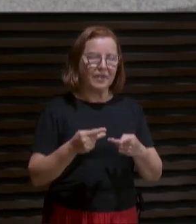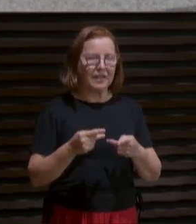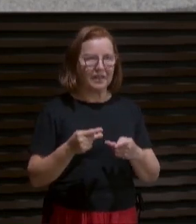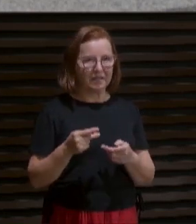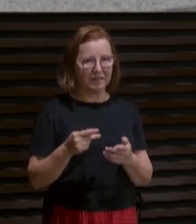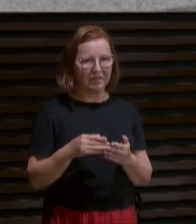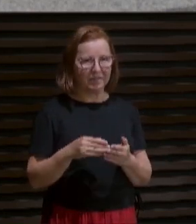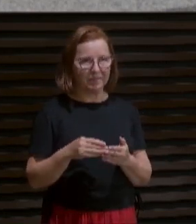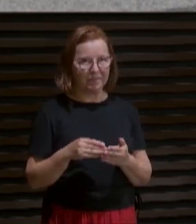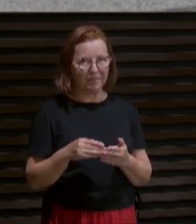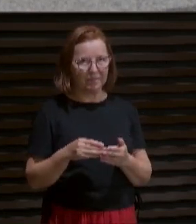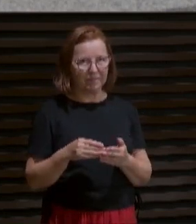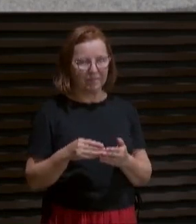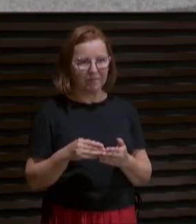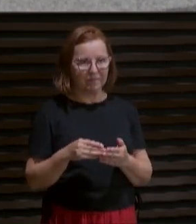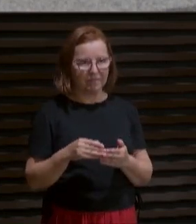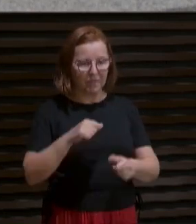num instrumento de tortura.